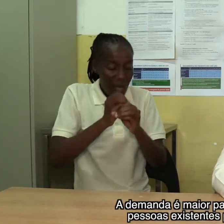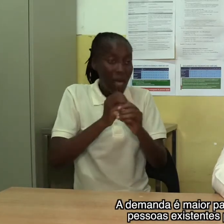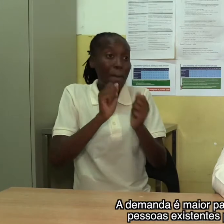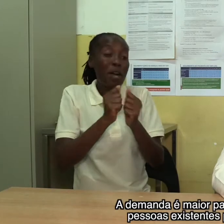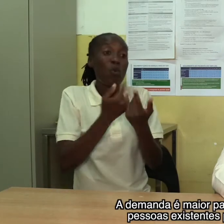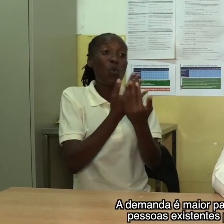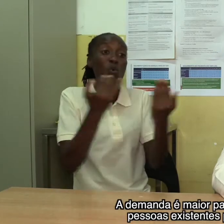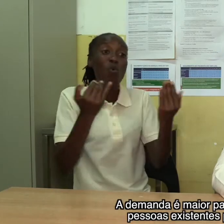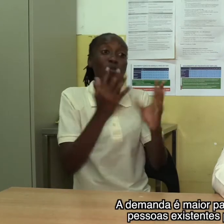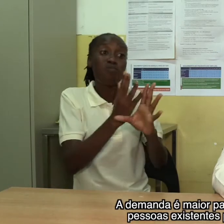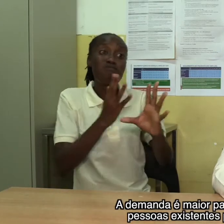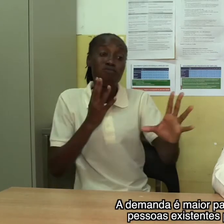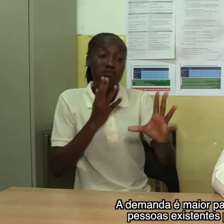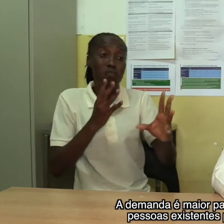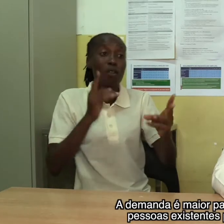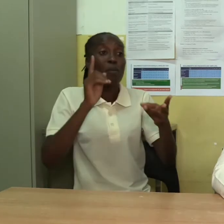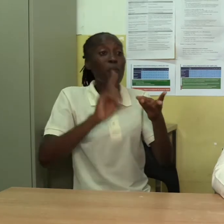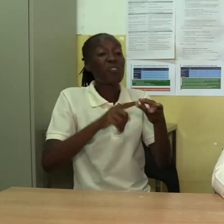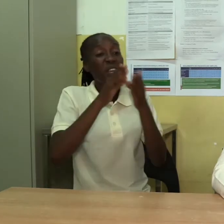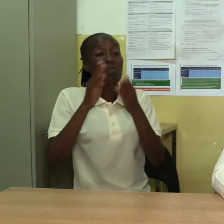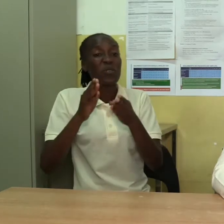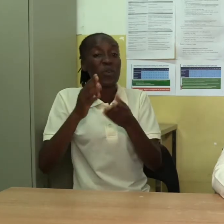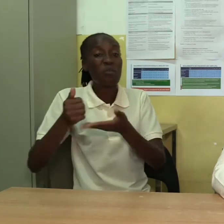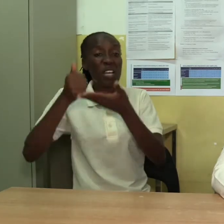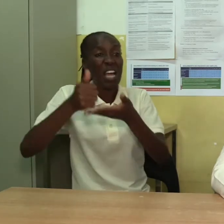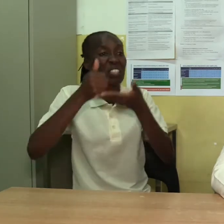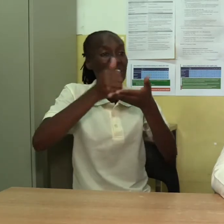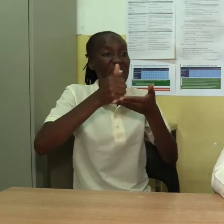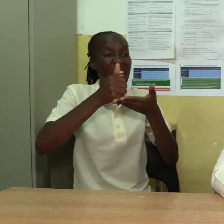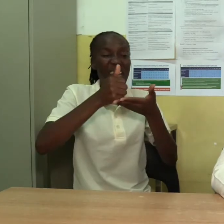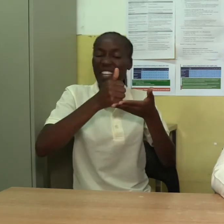para o número de pessoal existente para atender.